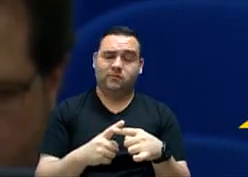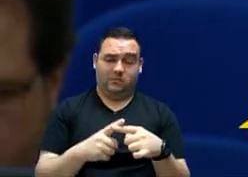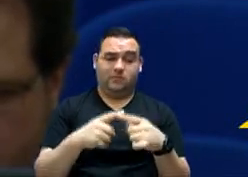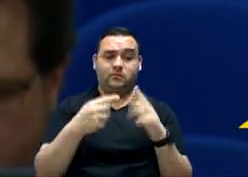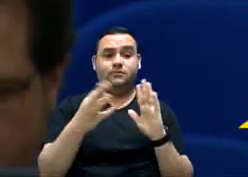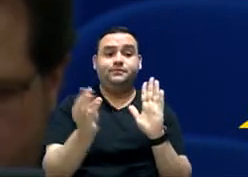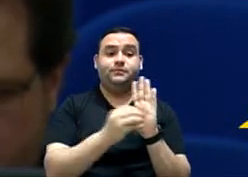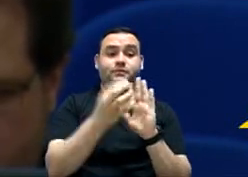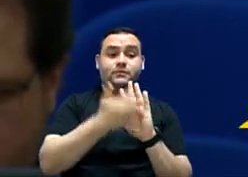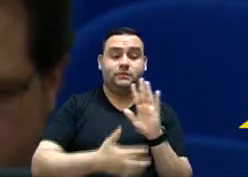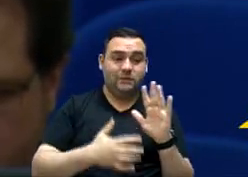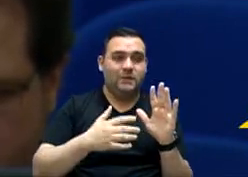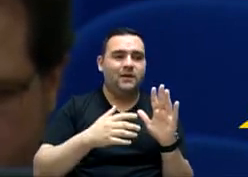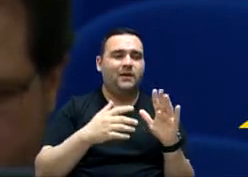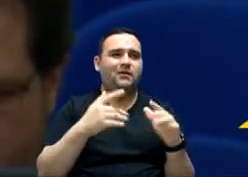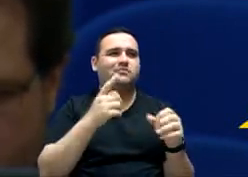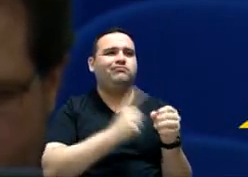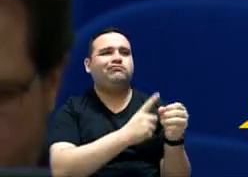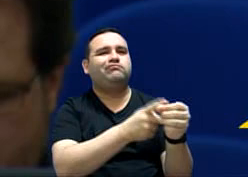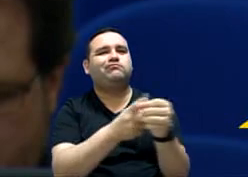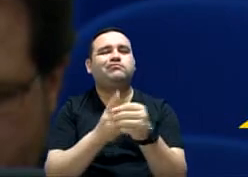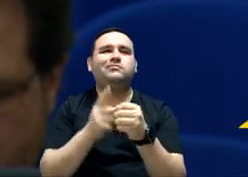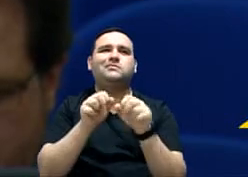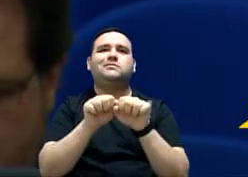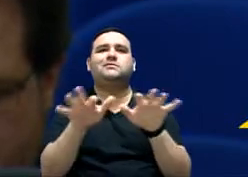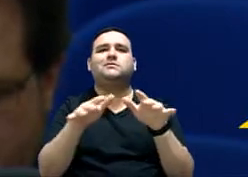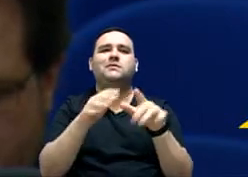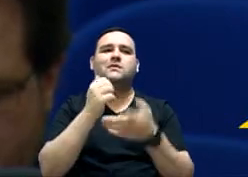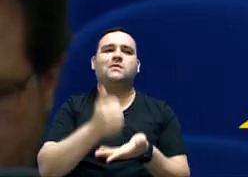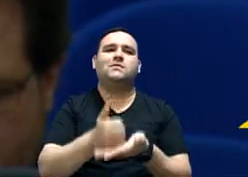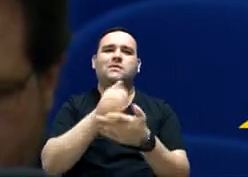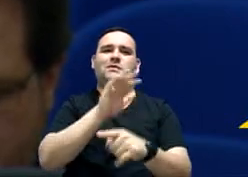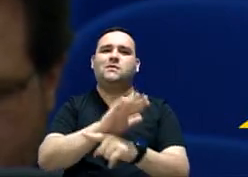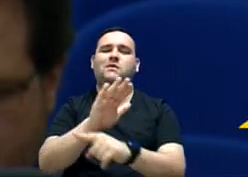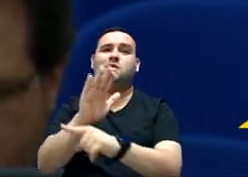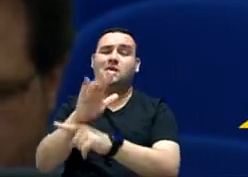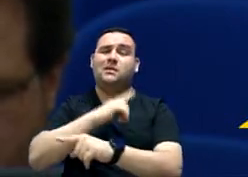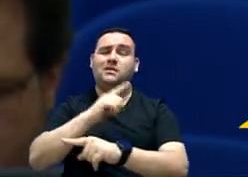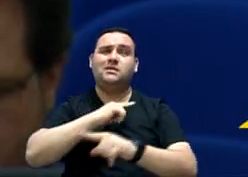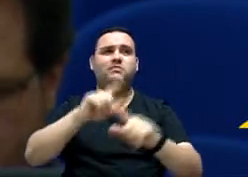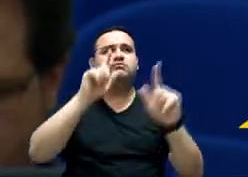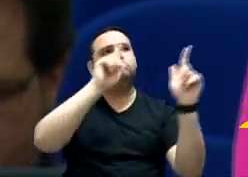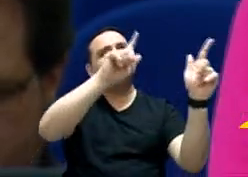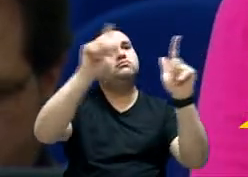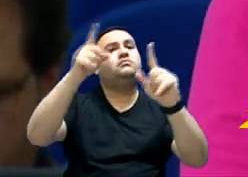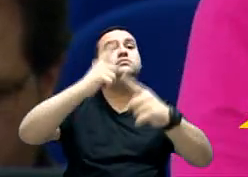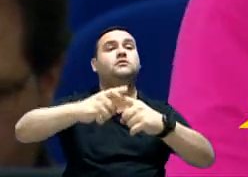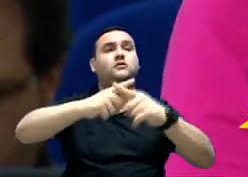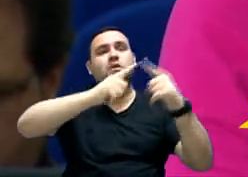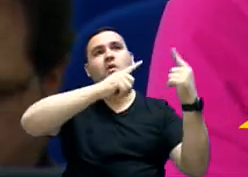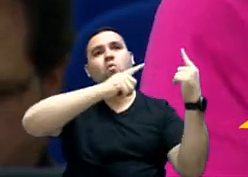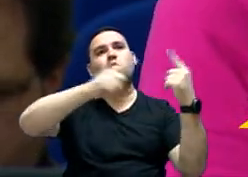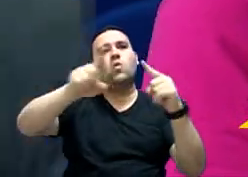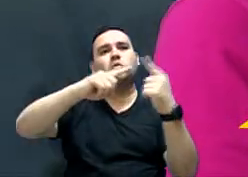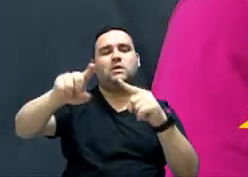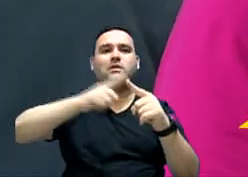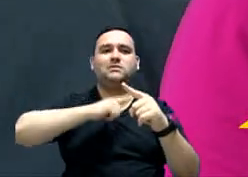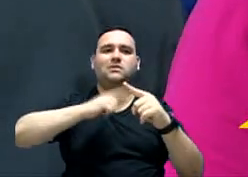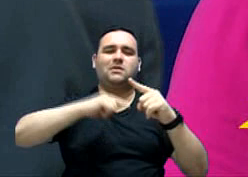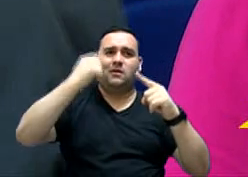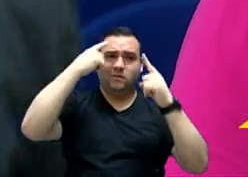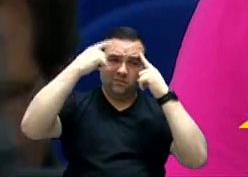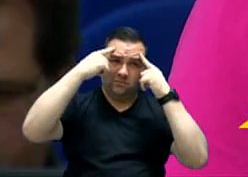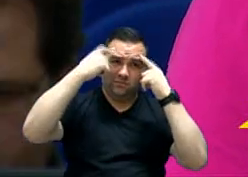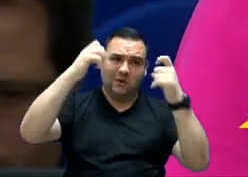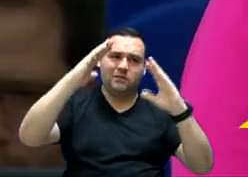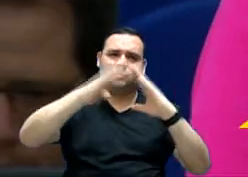onde ela coloca que os municípios, as redes de apoio, façam campanhas aí para o enfrentamento da violência